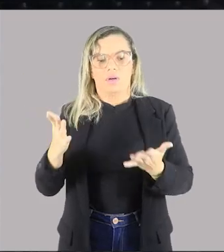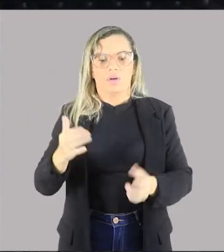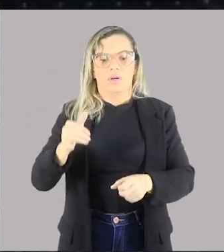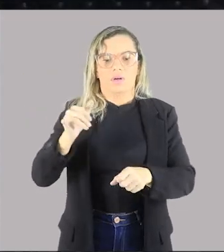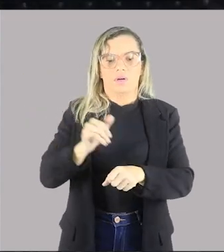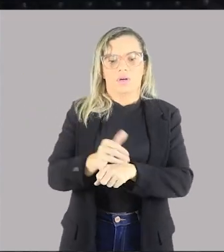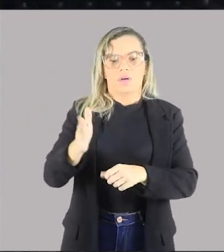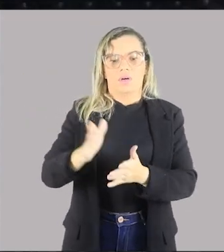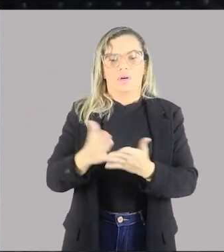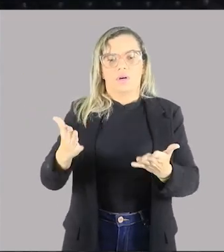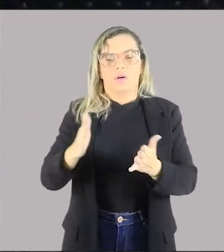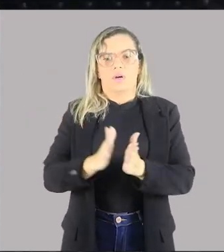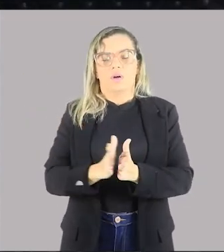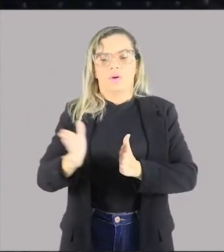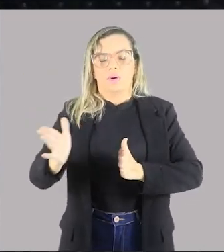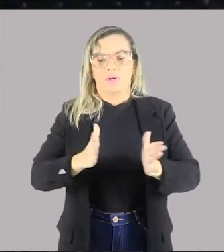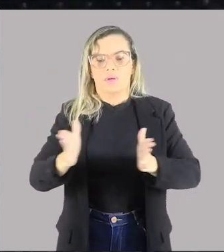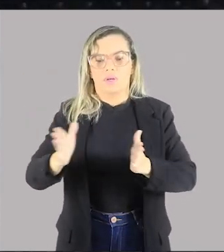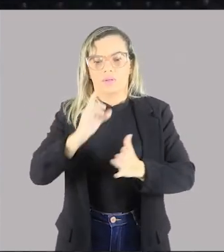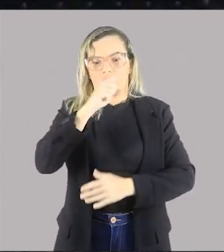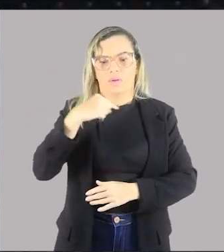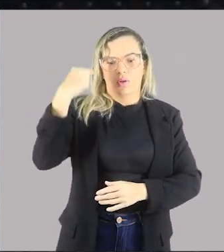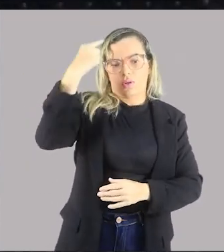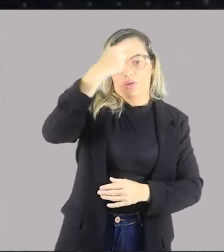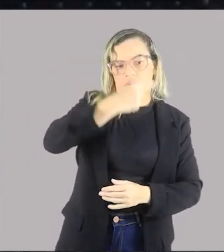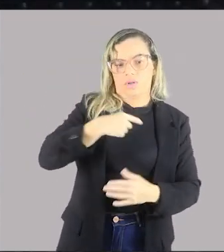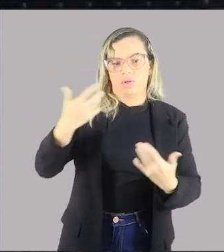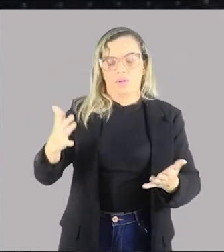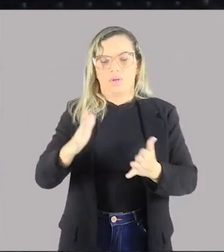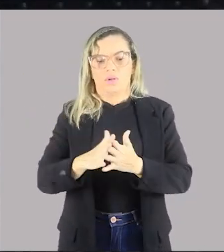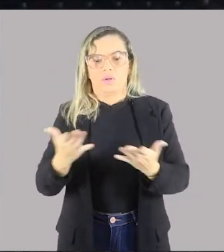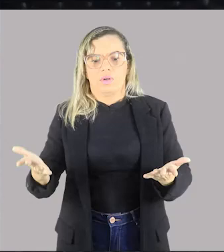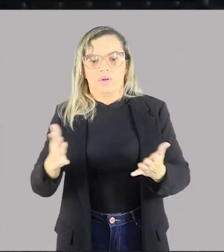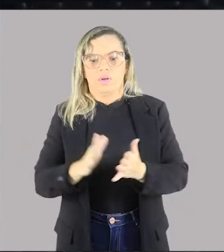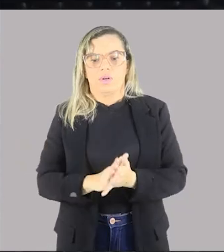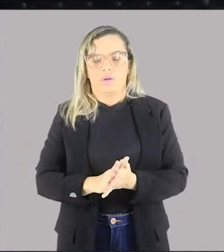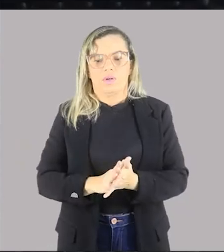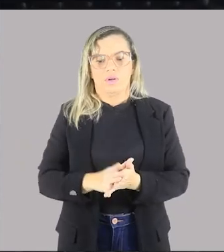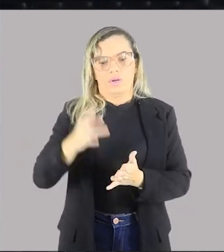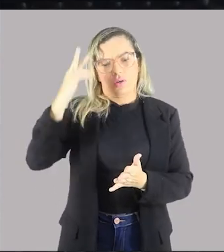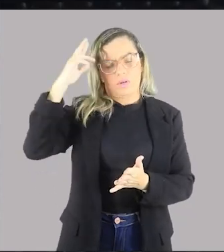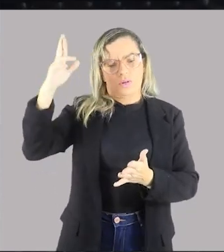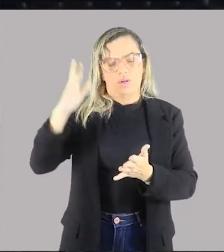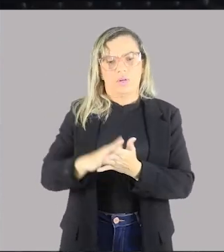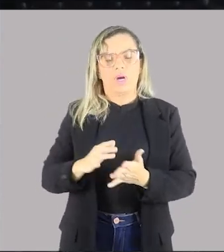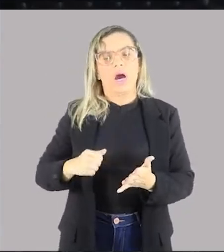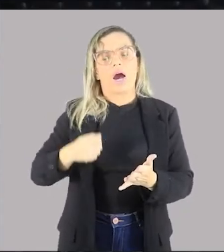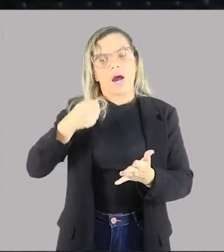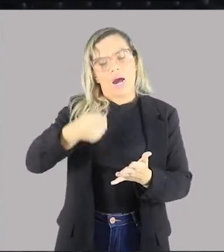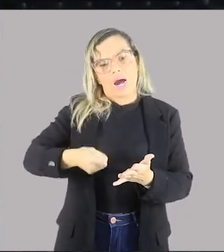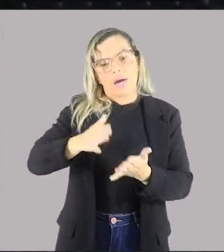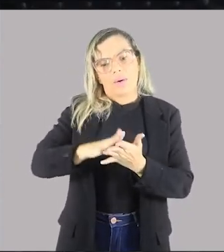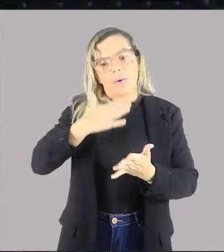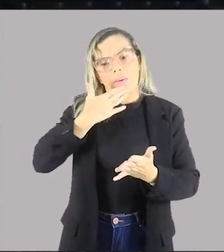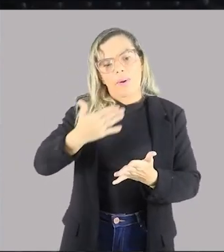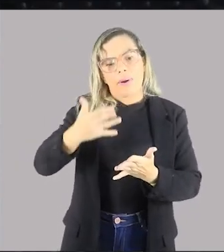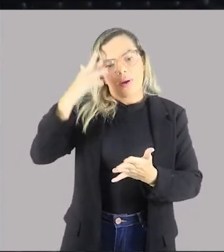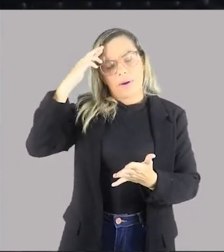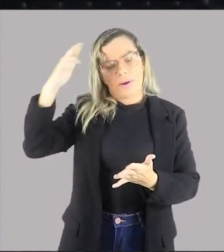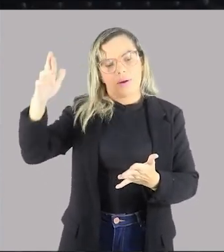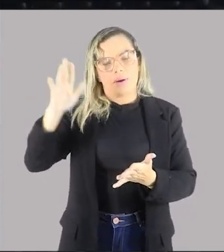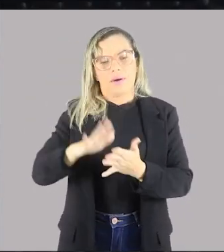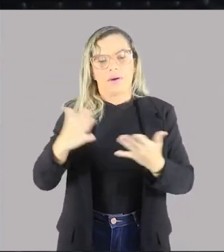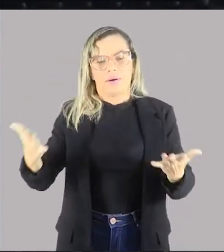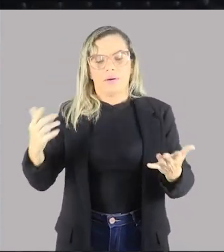aviso prévio à chefia, certo? O devido aviso prévio à chefia. Se ausentar, simplesmente deixar o serviço, pode